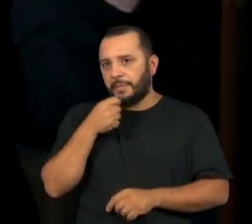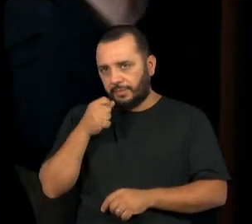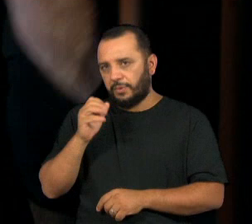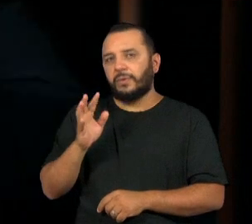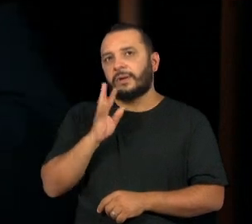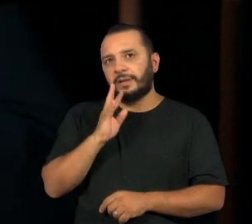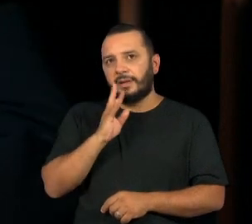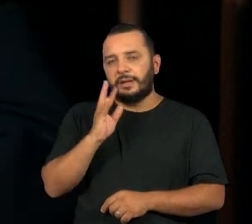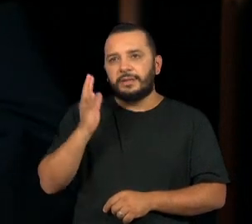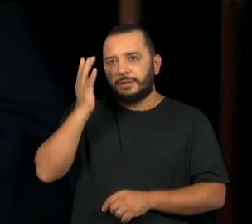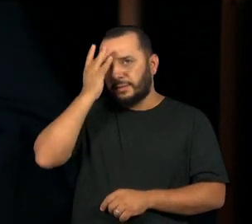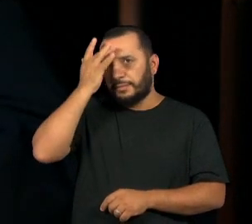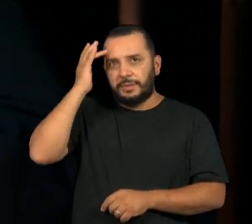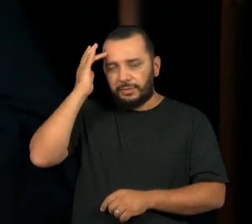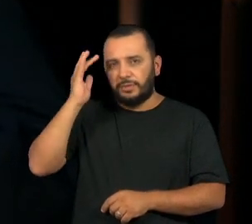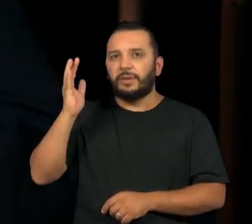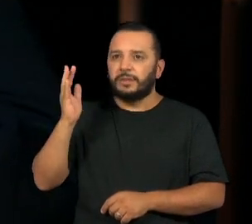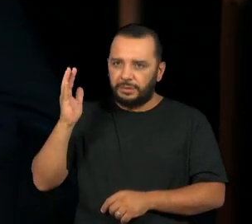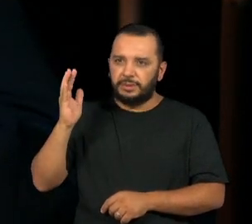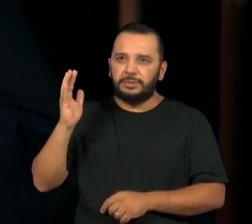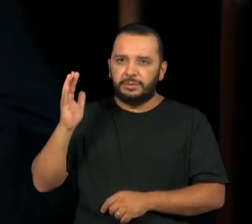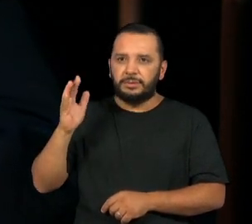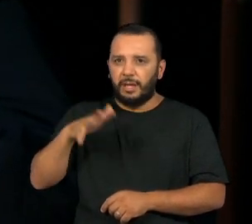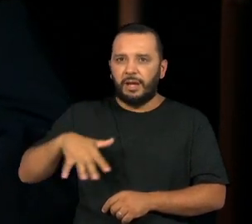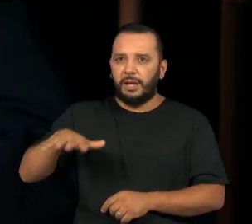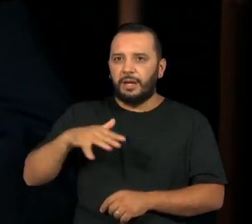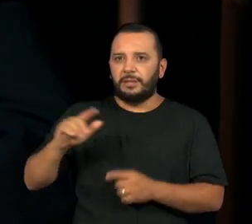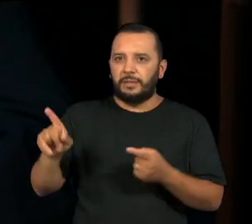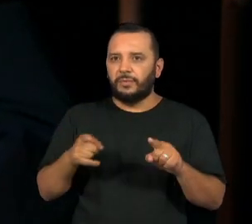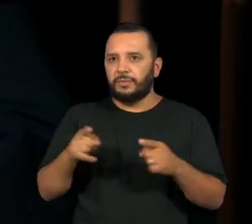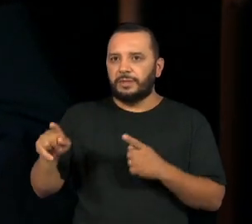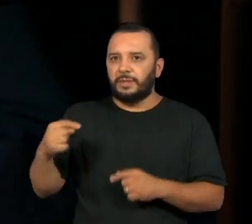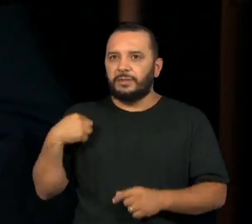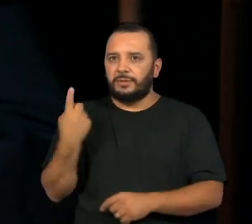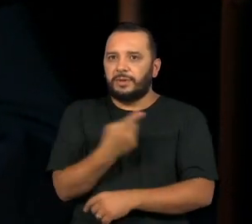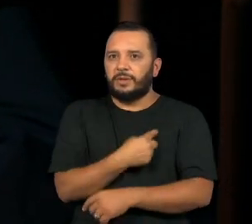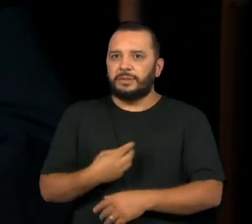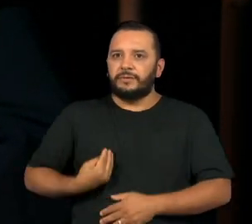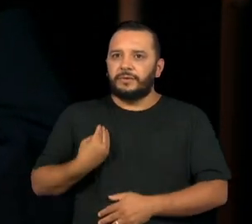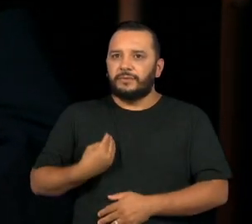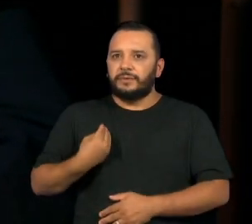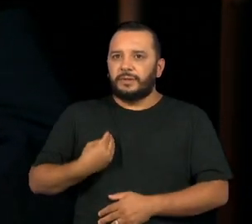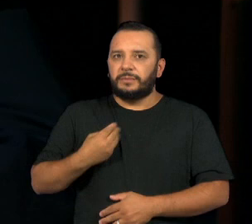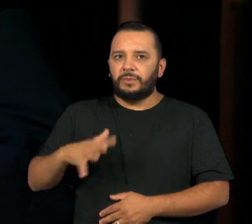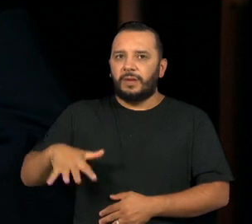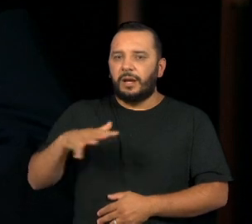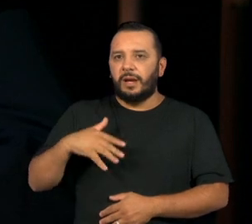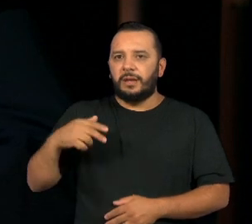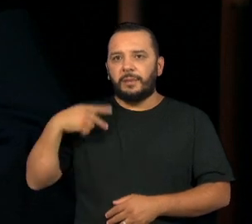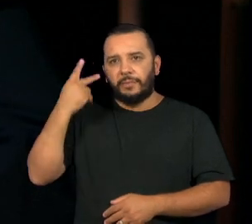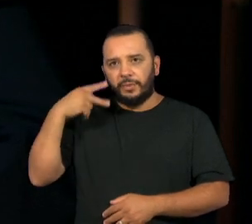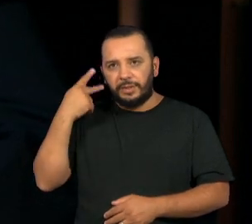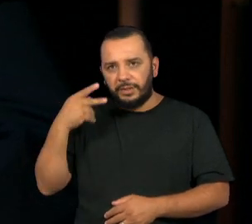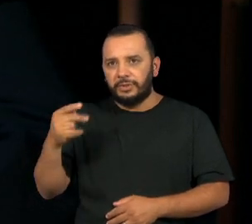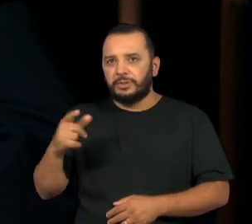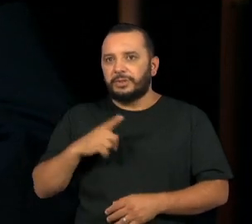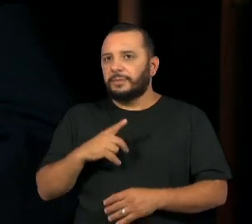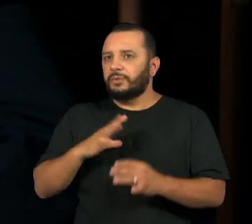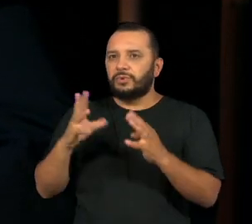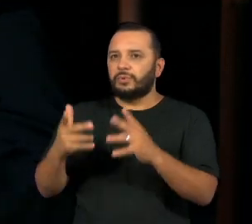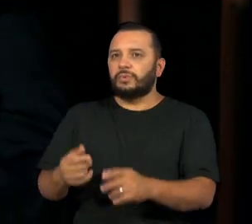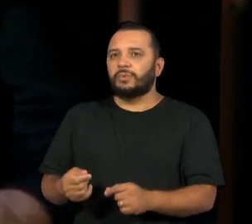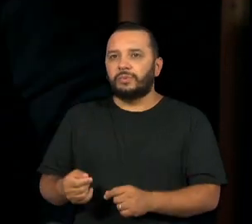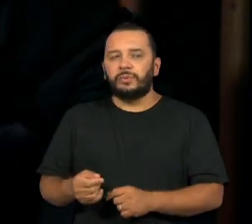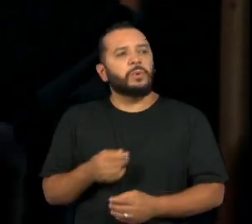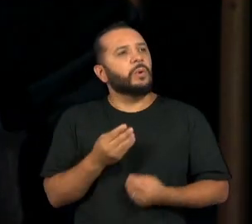bastante esse mundo, assim. E a gente está vivendo numa bolha, não só uma bolha política, a gente está vivendo uma bolha de tudo. Como que é